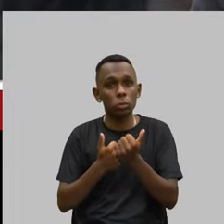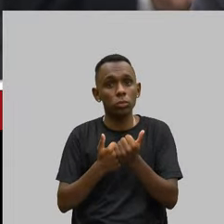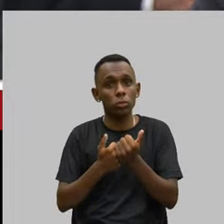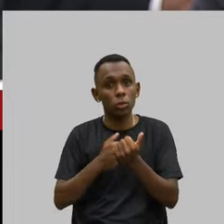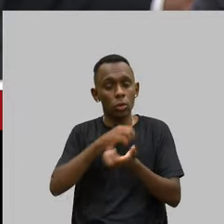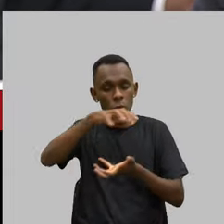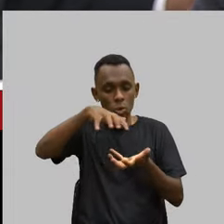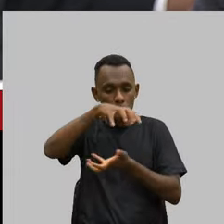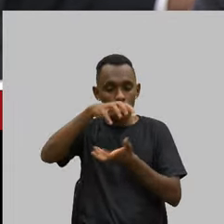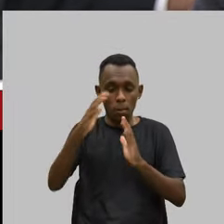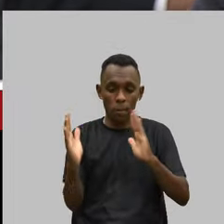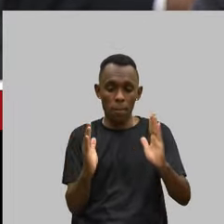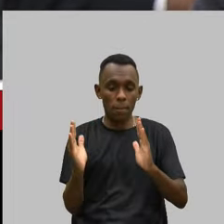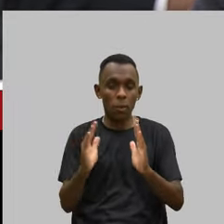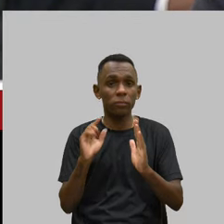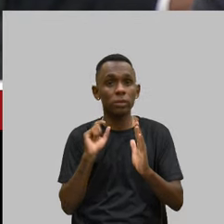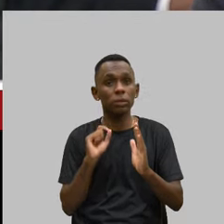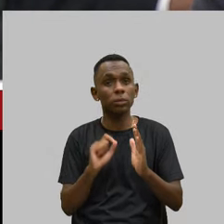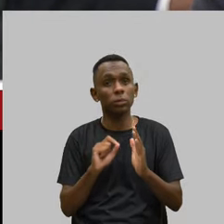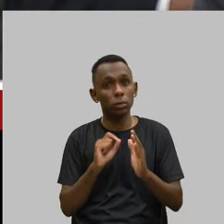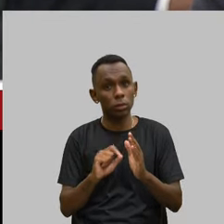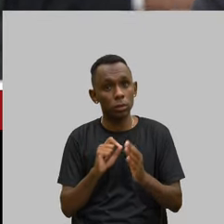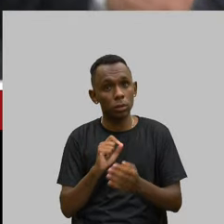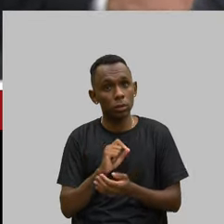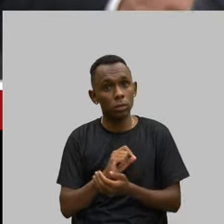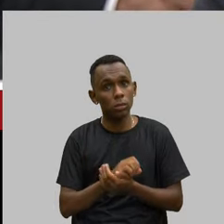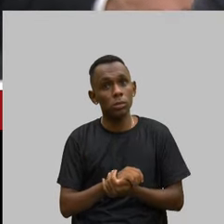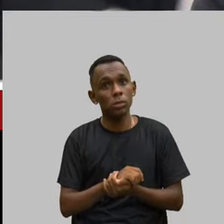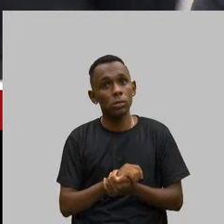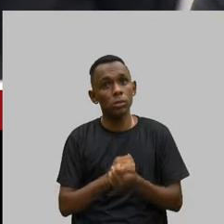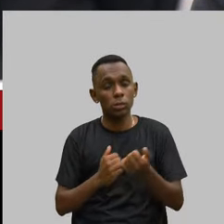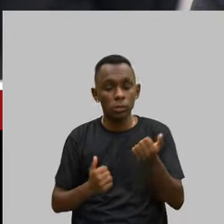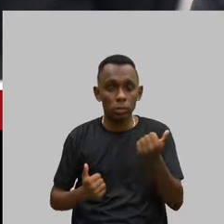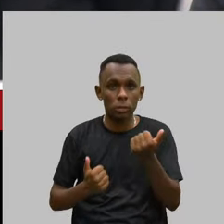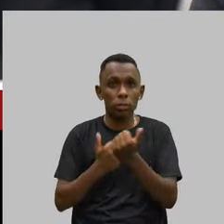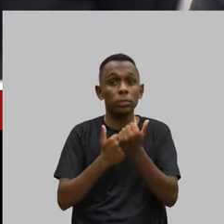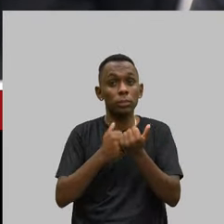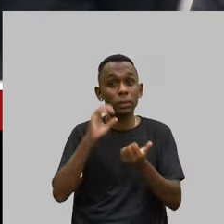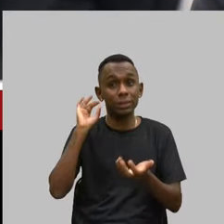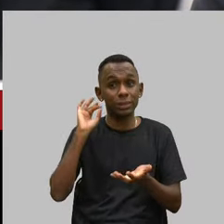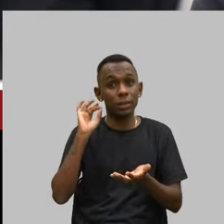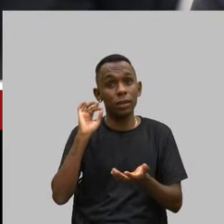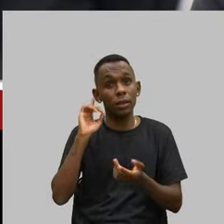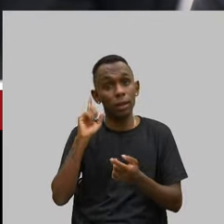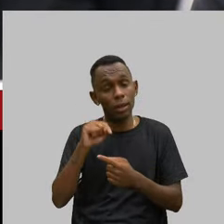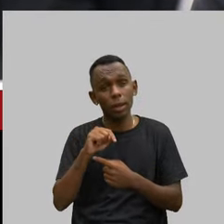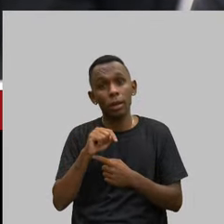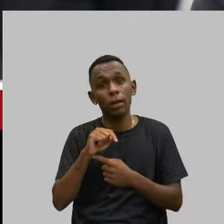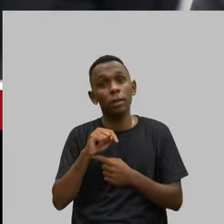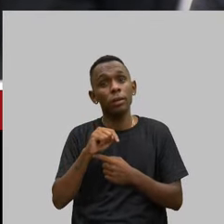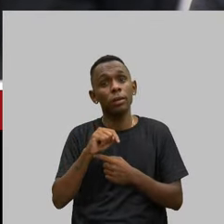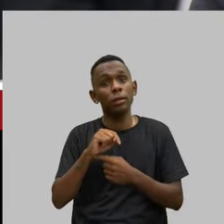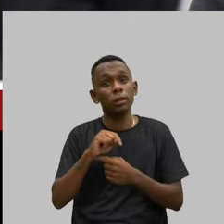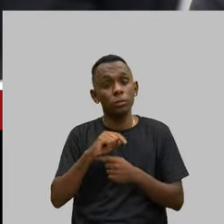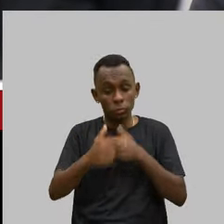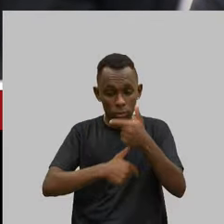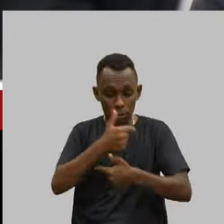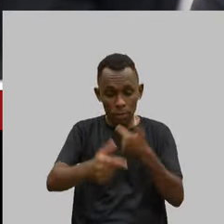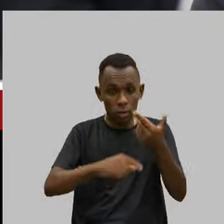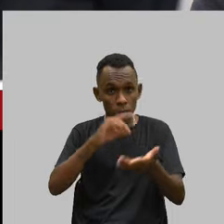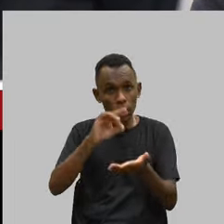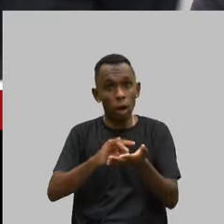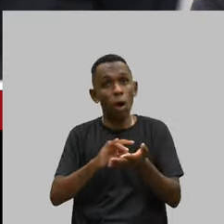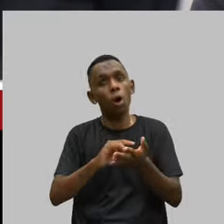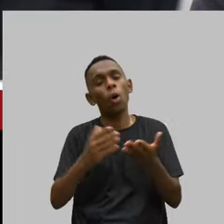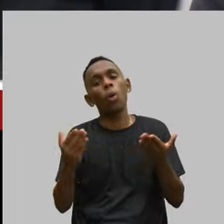é que eh é ajuda de custo na verdade não nem em relação ao processo de greve em relação ao efetivo exercício Então hoje